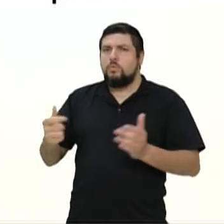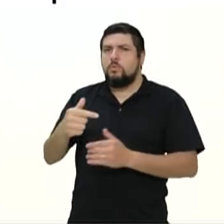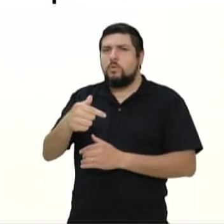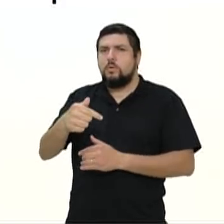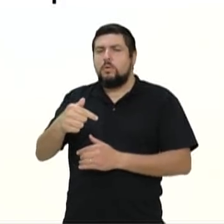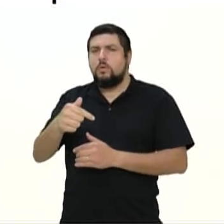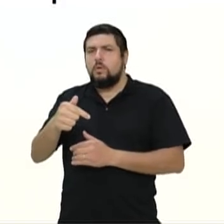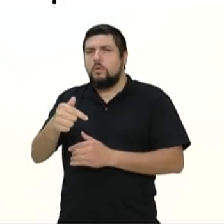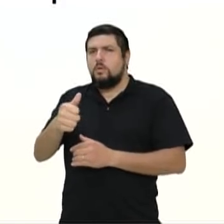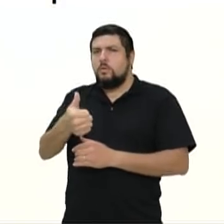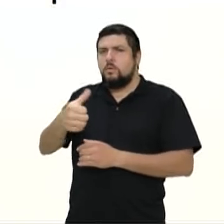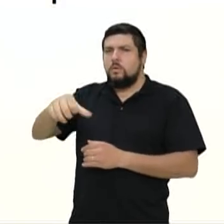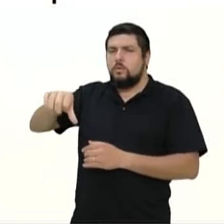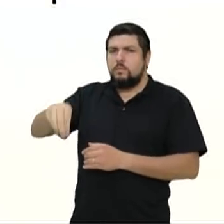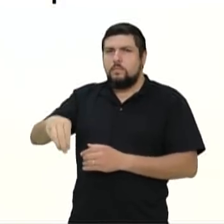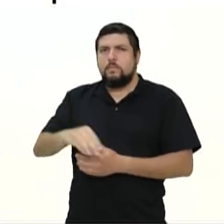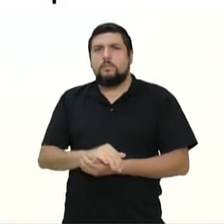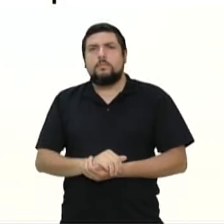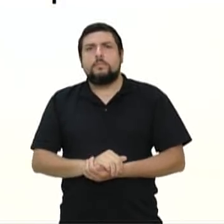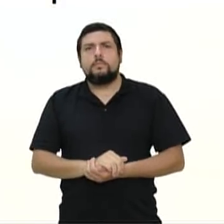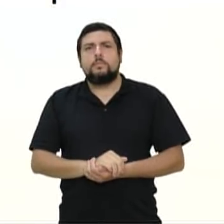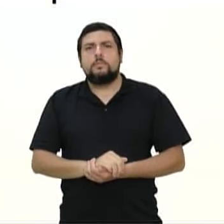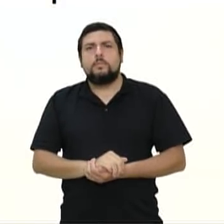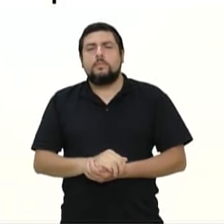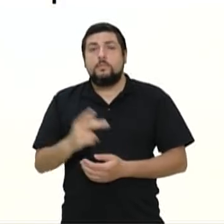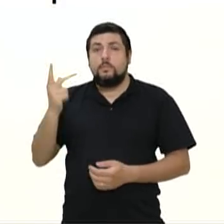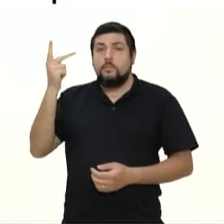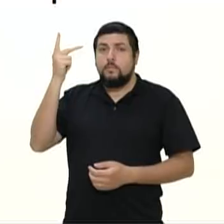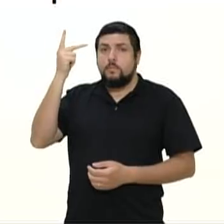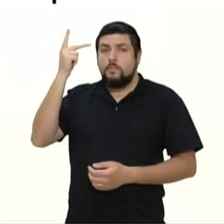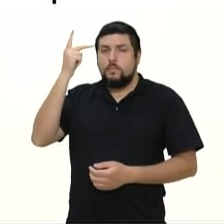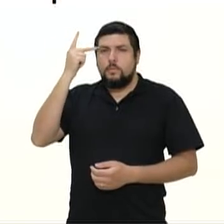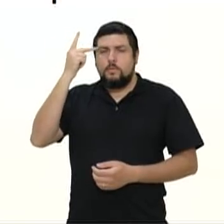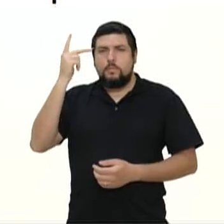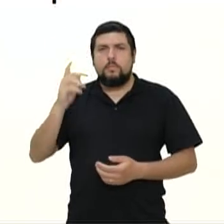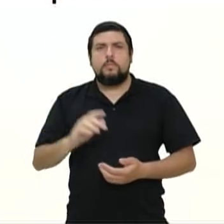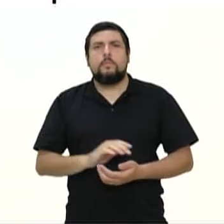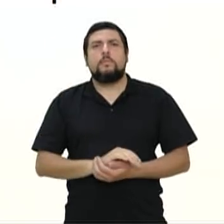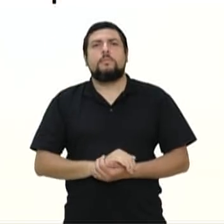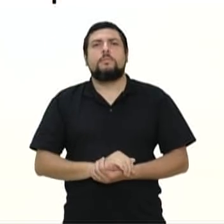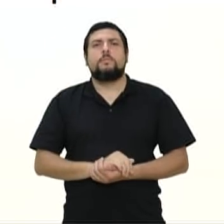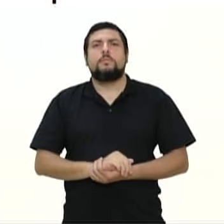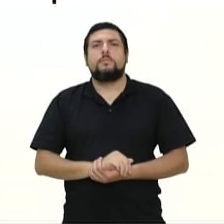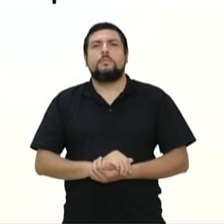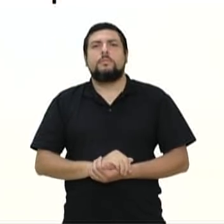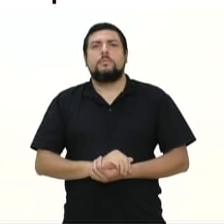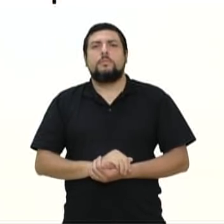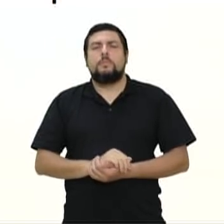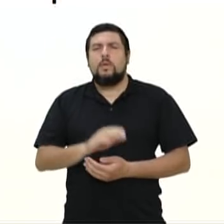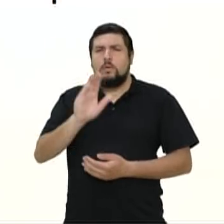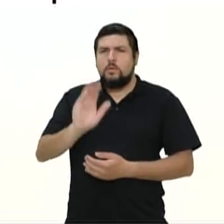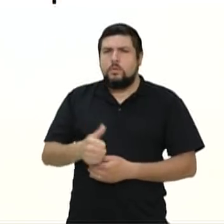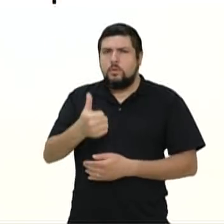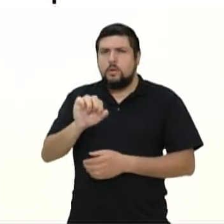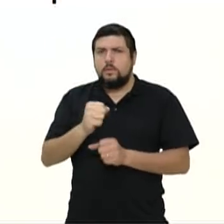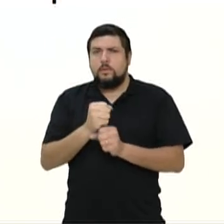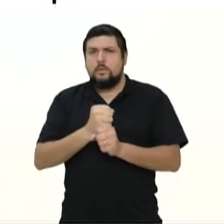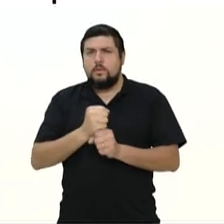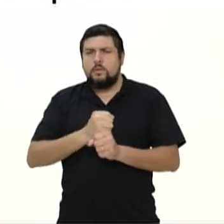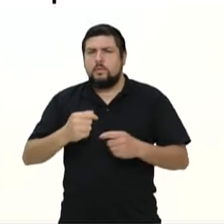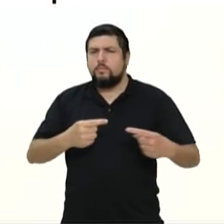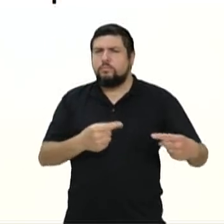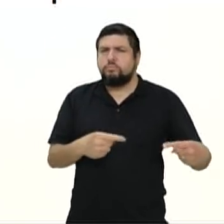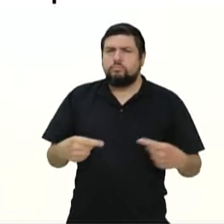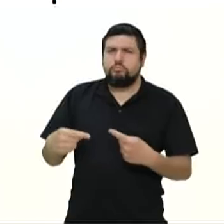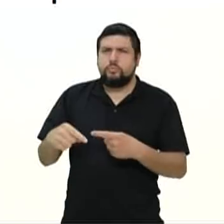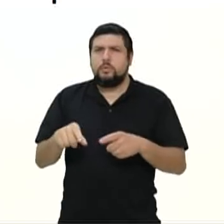7h19. São Paulo. Após mais de 10 anos de contenda e planejamento,